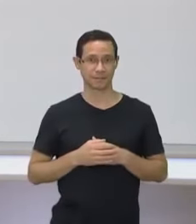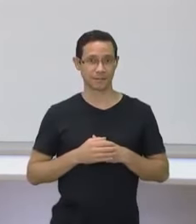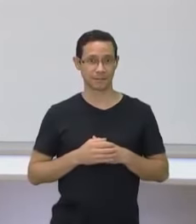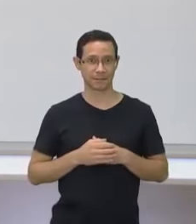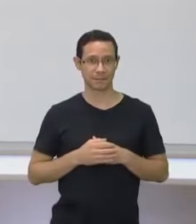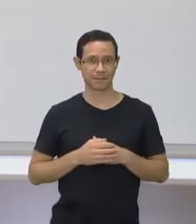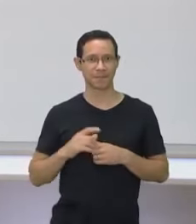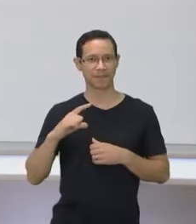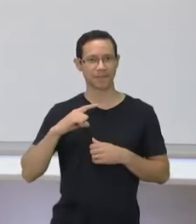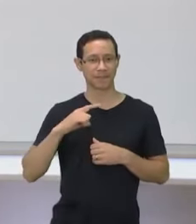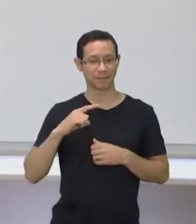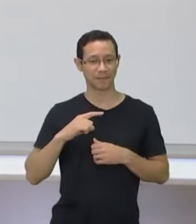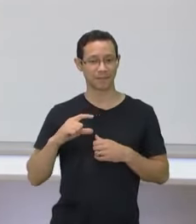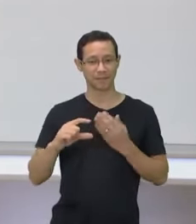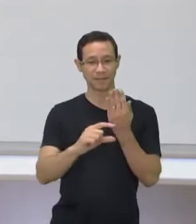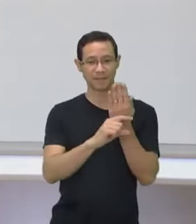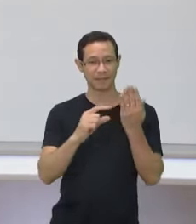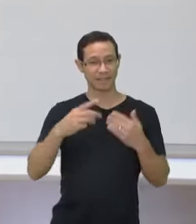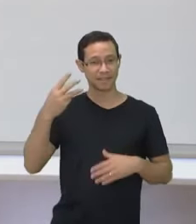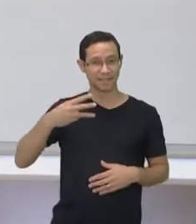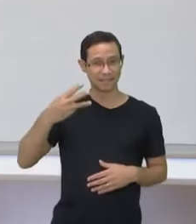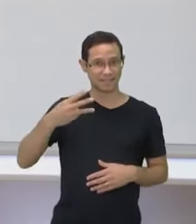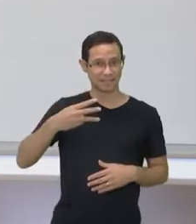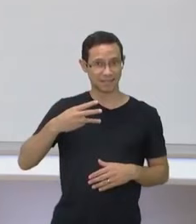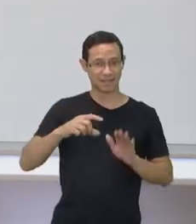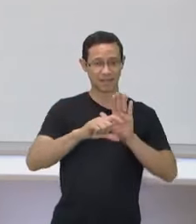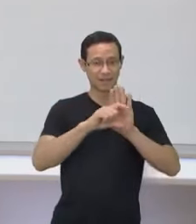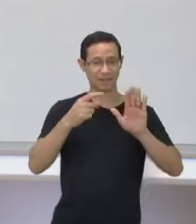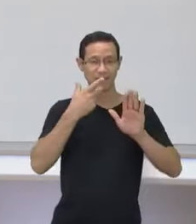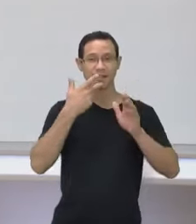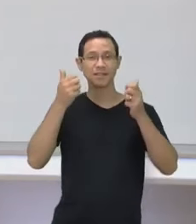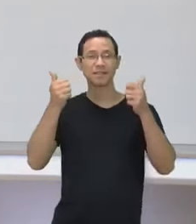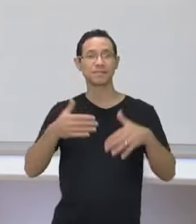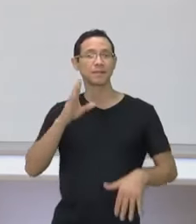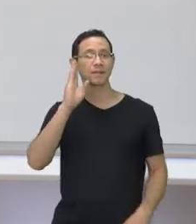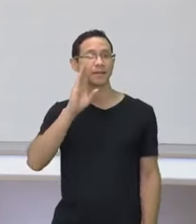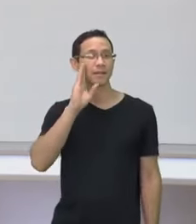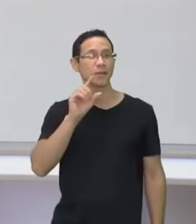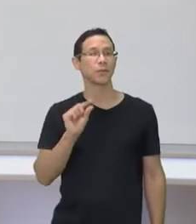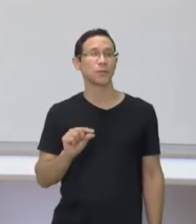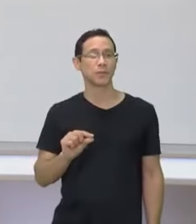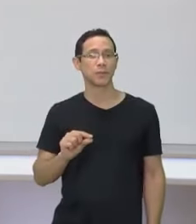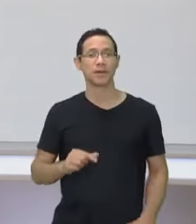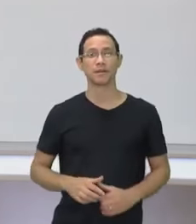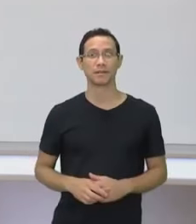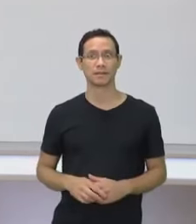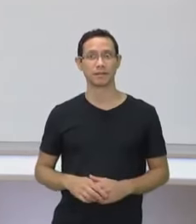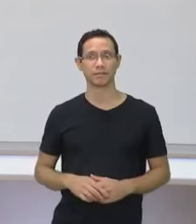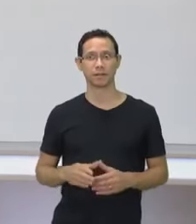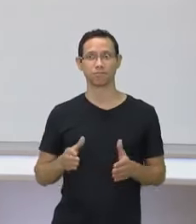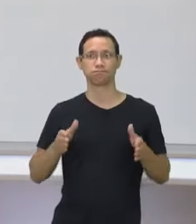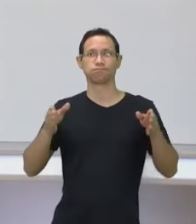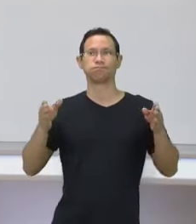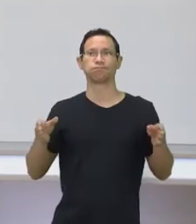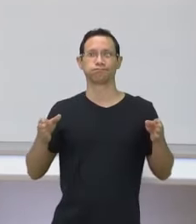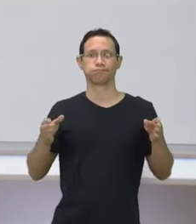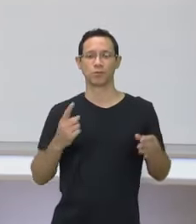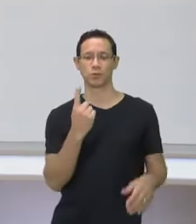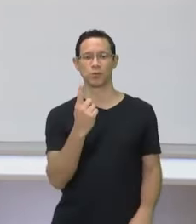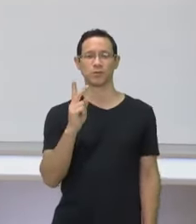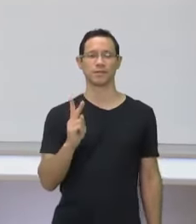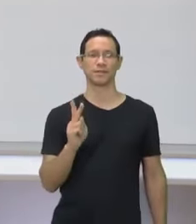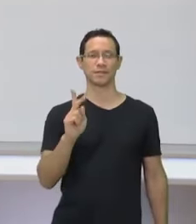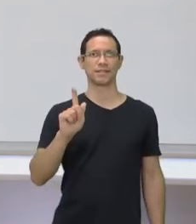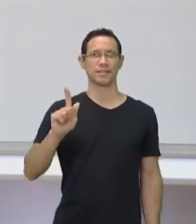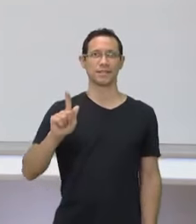faz ali no terceiro parágrafo uma citação legal, um comentário legal, quando ele diz que os aparelhos eram enormes, né? Pesavam 1 quilo,